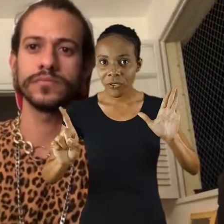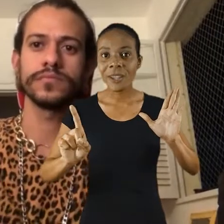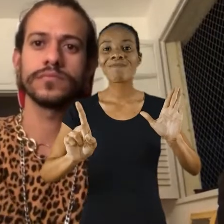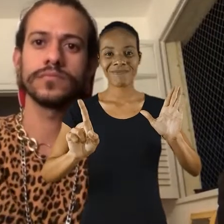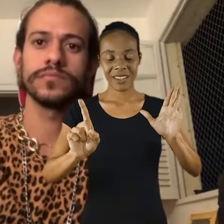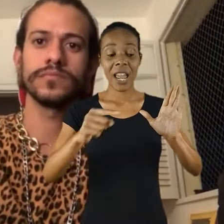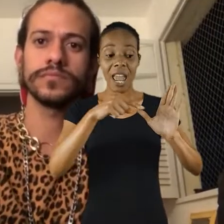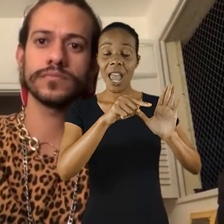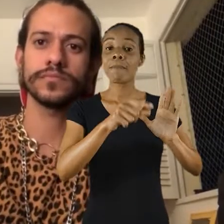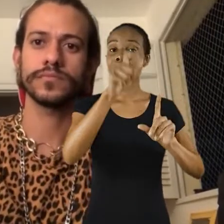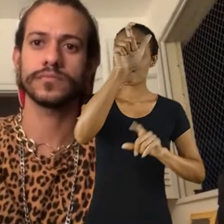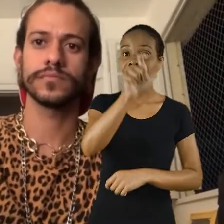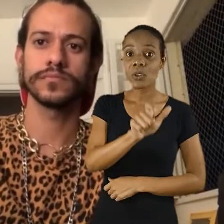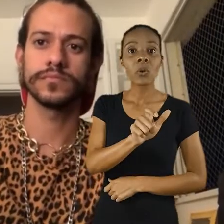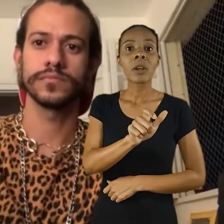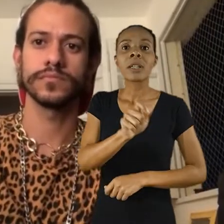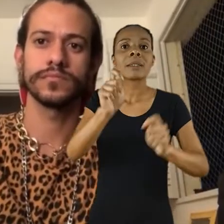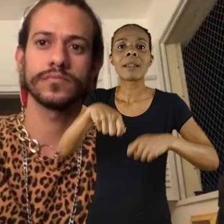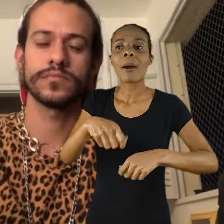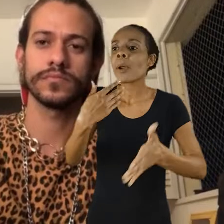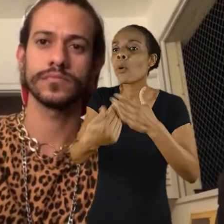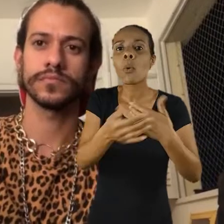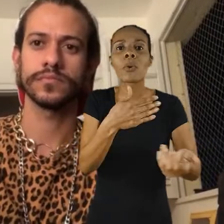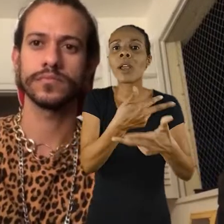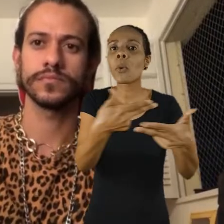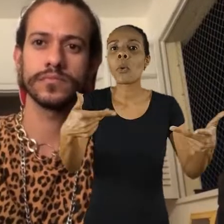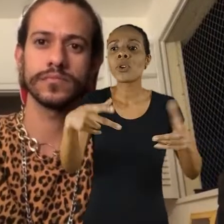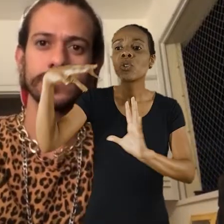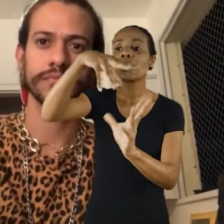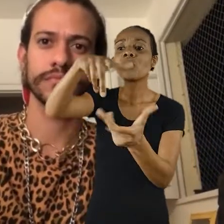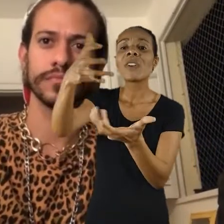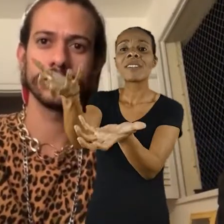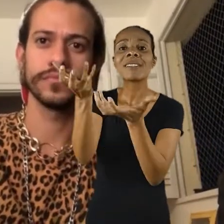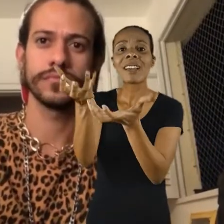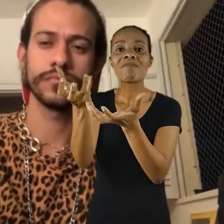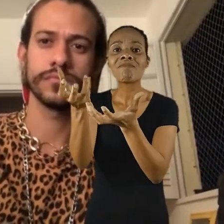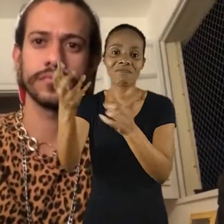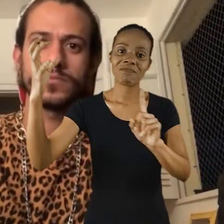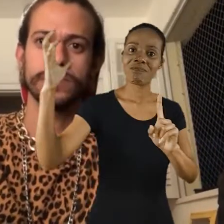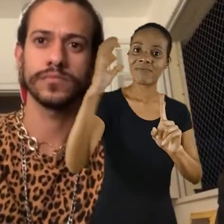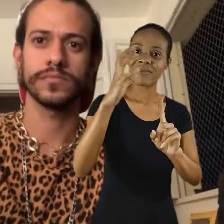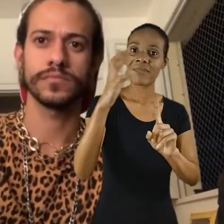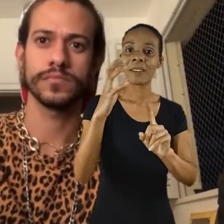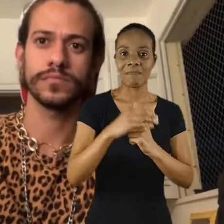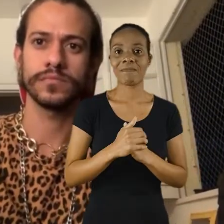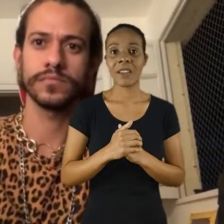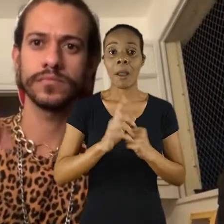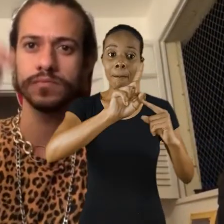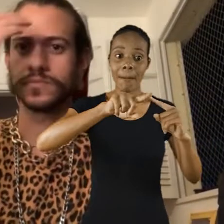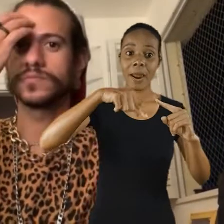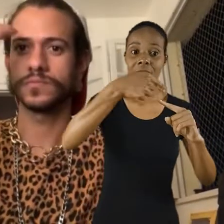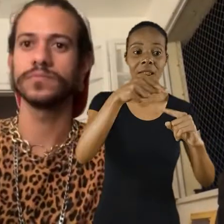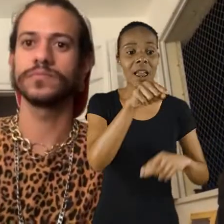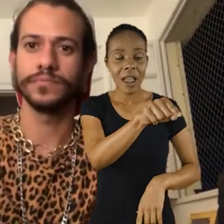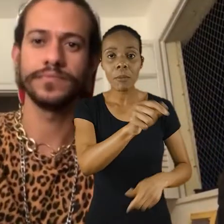refém e sujeita a se tornar qualquer coisa que o universo queira que ela se torne, para além do seu real propósito, sabe? A